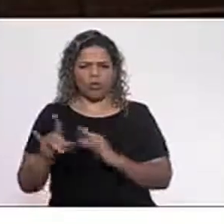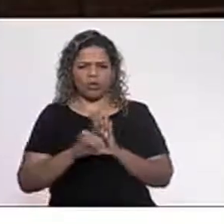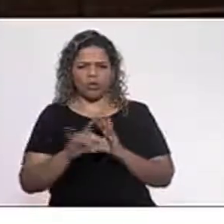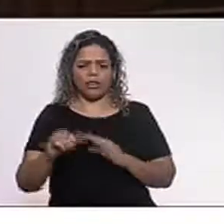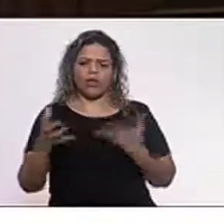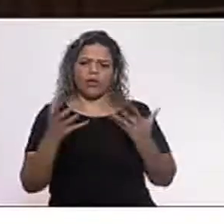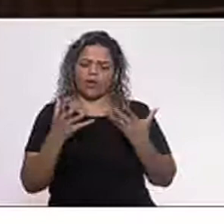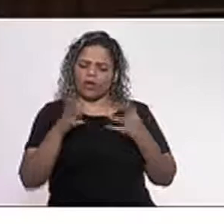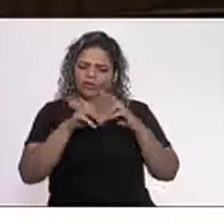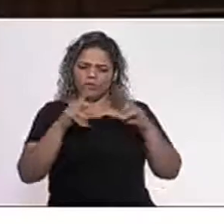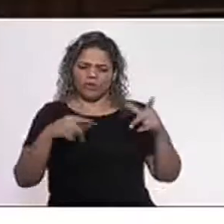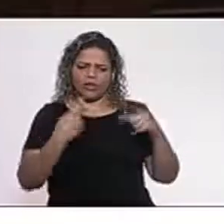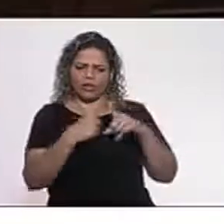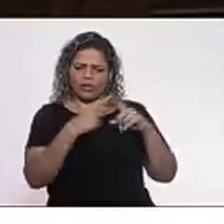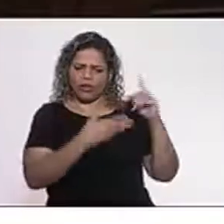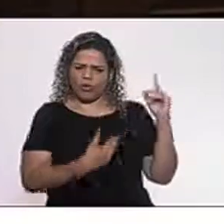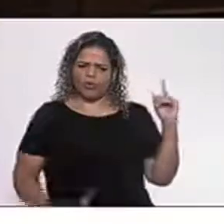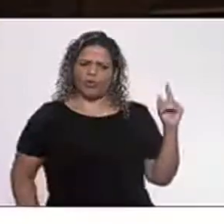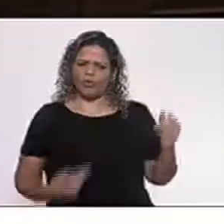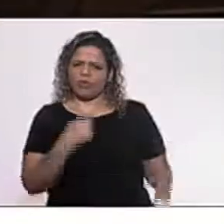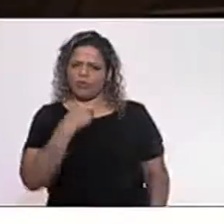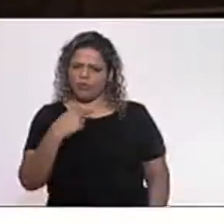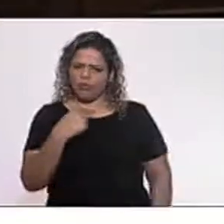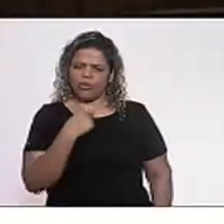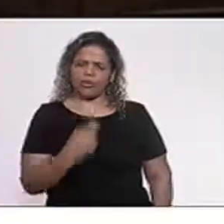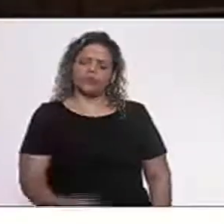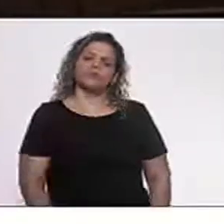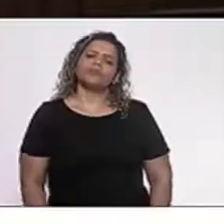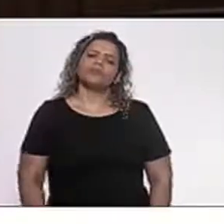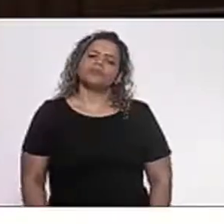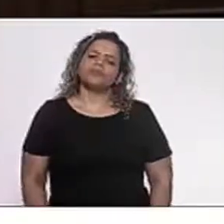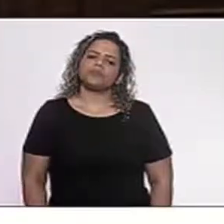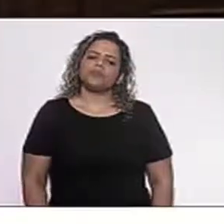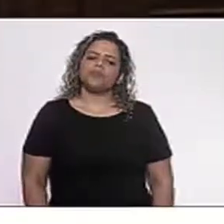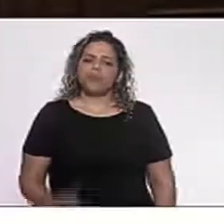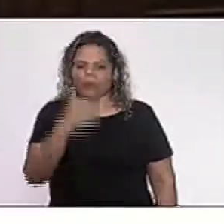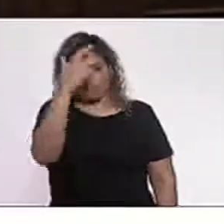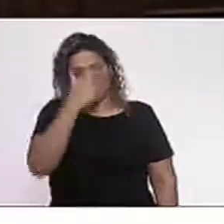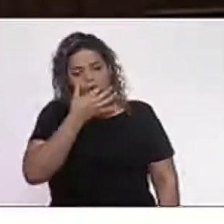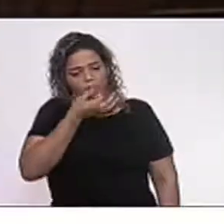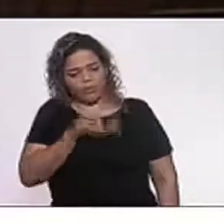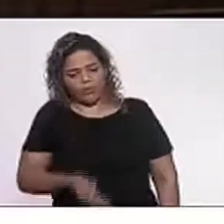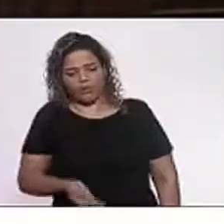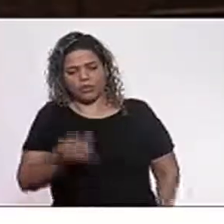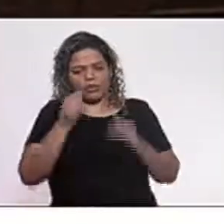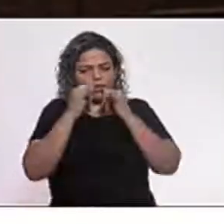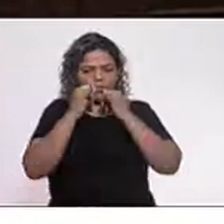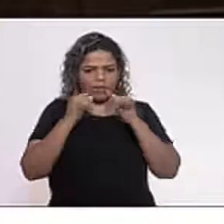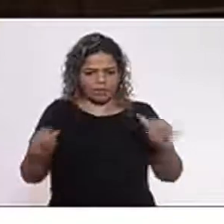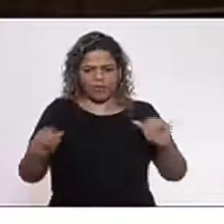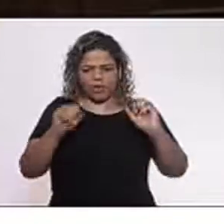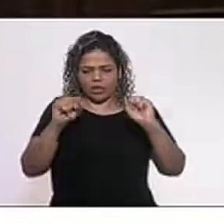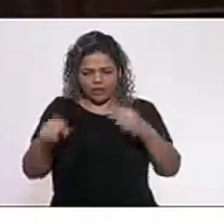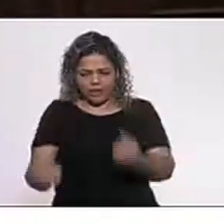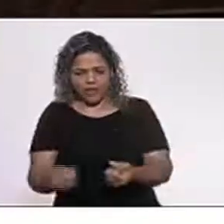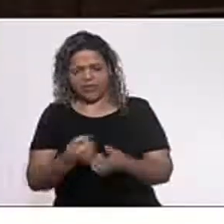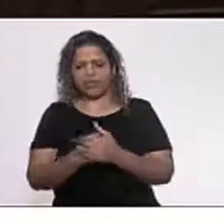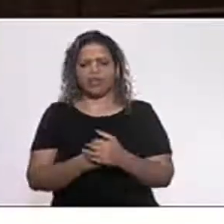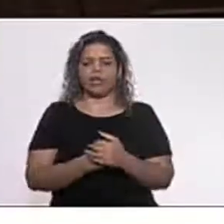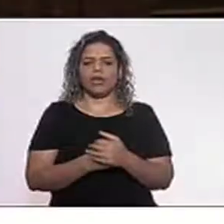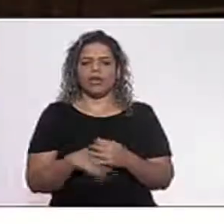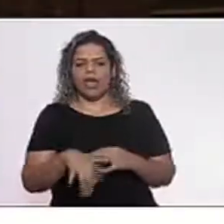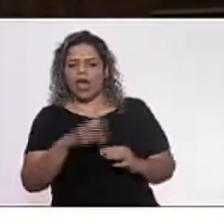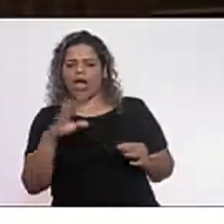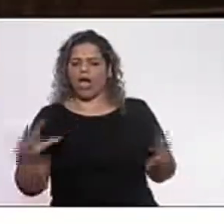aqui fazer essa diferenciação, porque o governador não pode, a meu ver, se pronunciar de forma a defender a